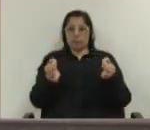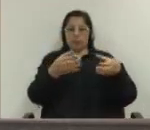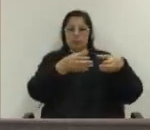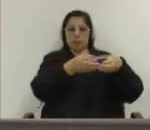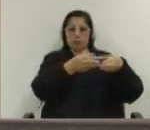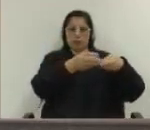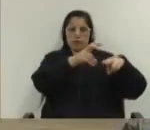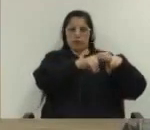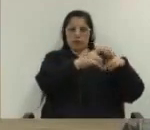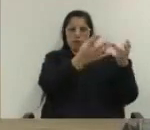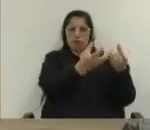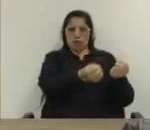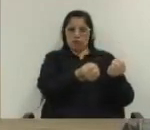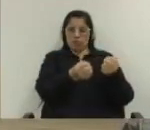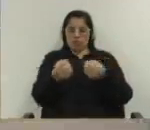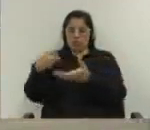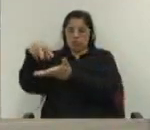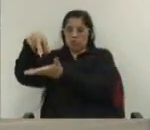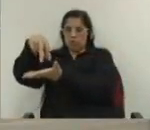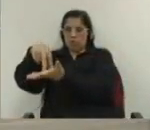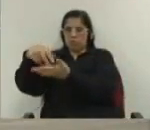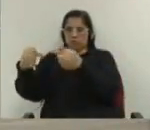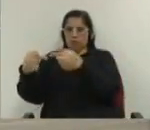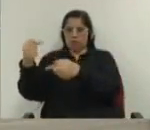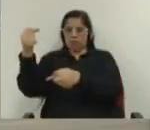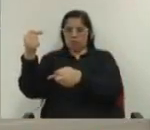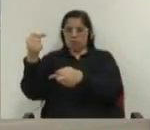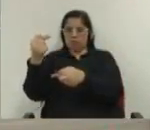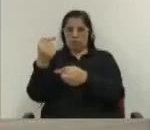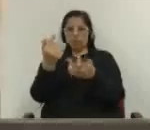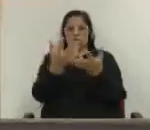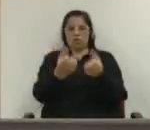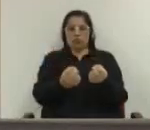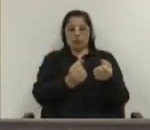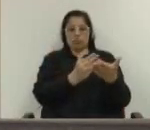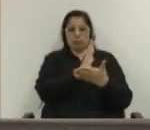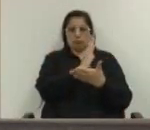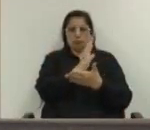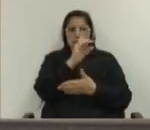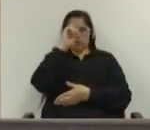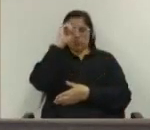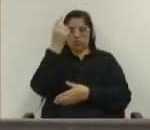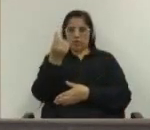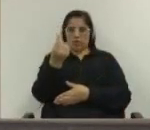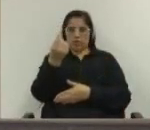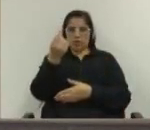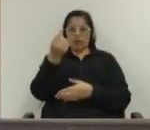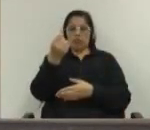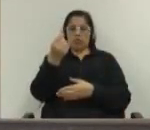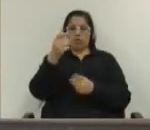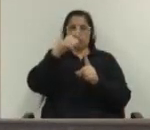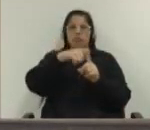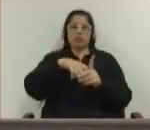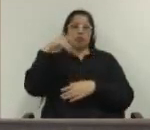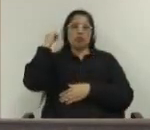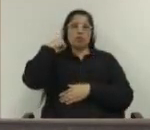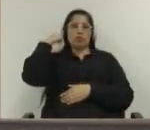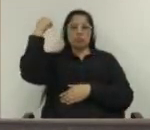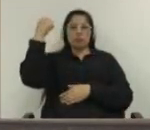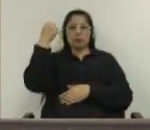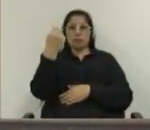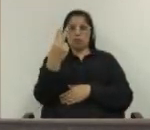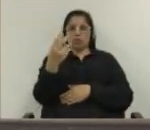sentados aprovam e os de pé rejeitam. Está aprovada a ata do dia 6/4 de 2015. Agora apreciaremos a